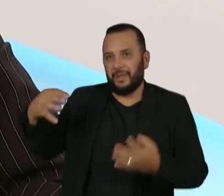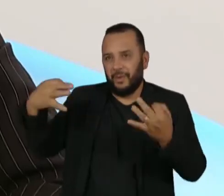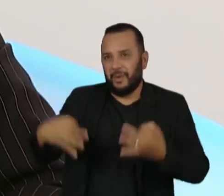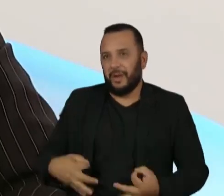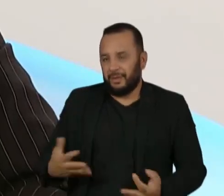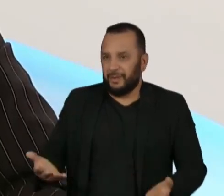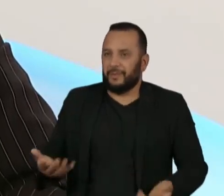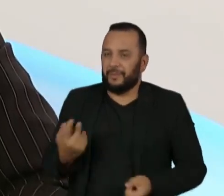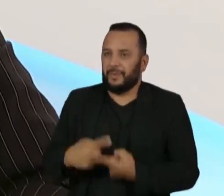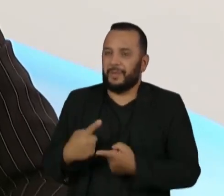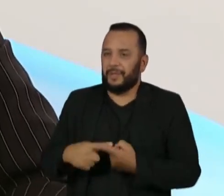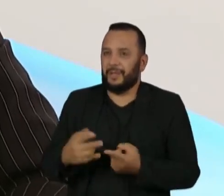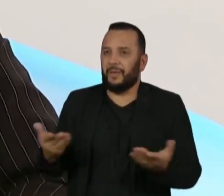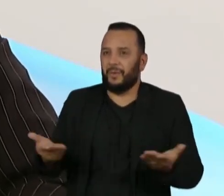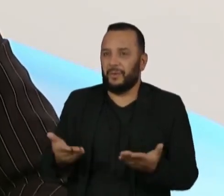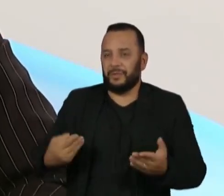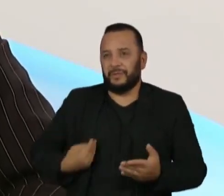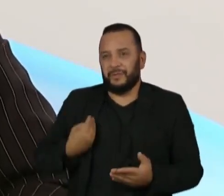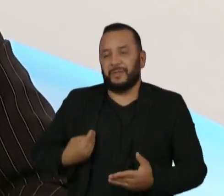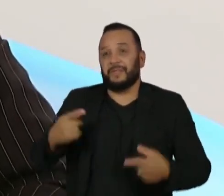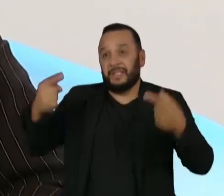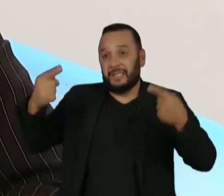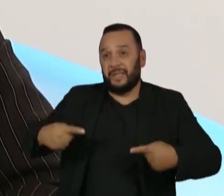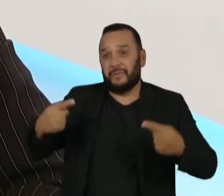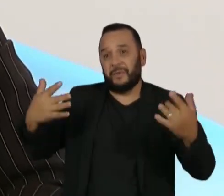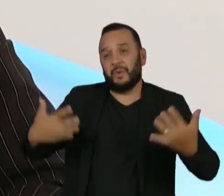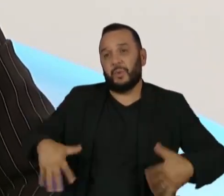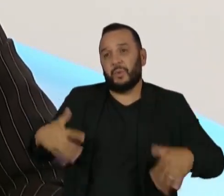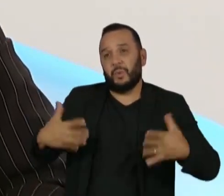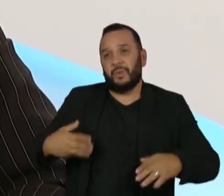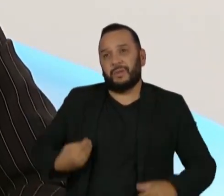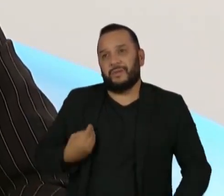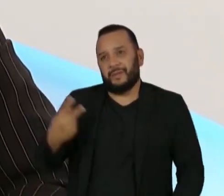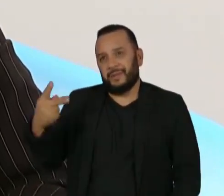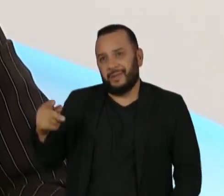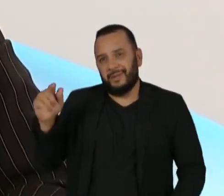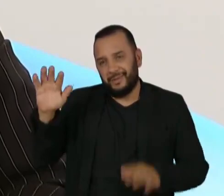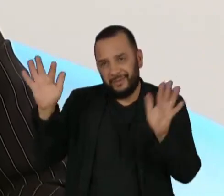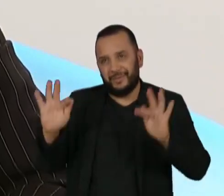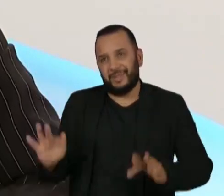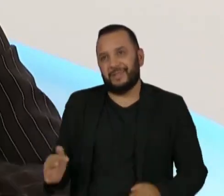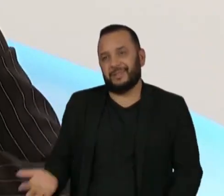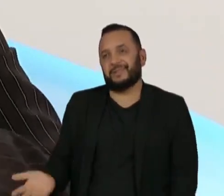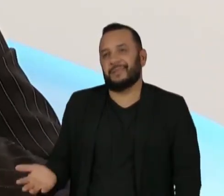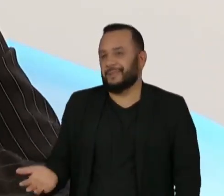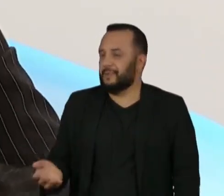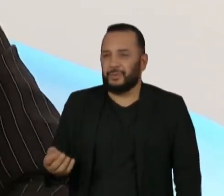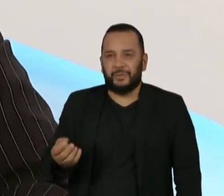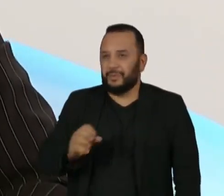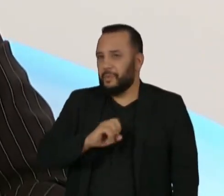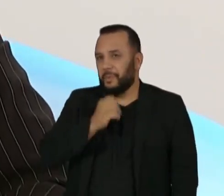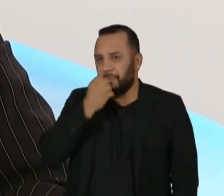Ele vive o maior desafio da vida dele também e tá muito feliz então acho que foi tudo dentro do que tinha que ser